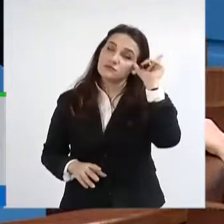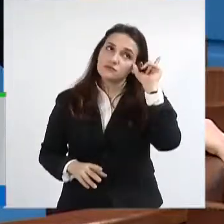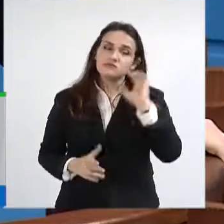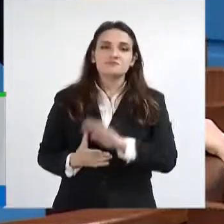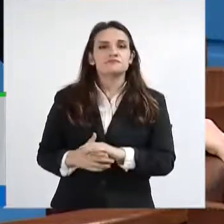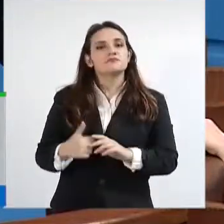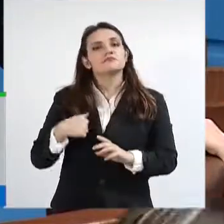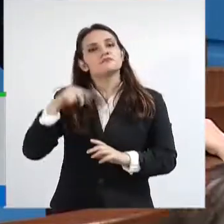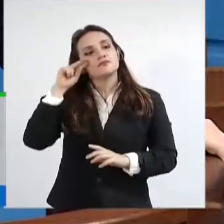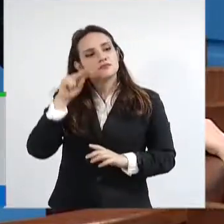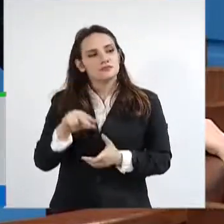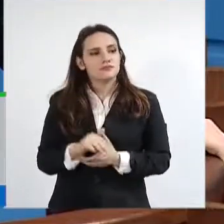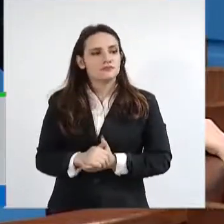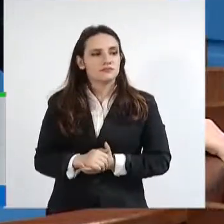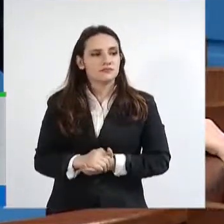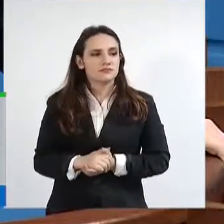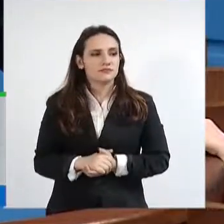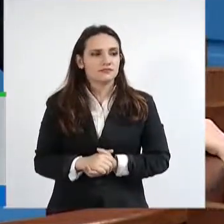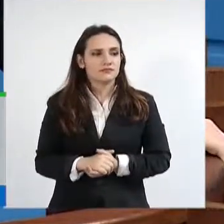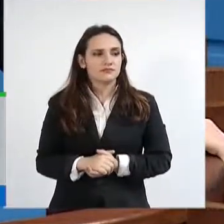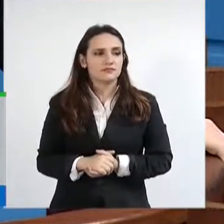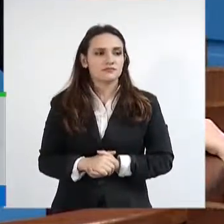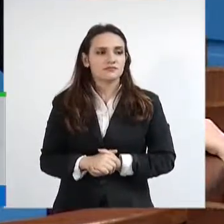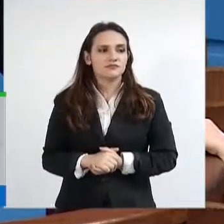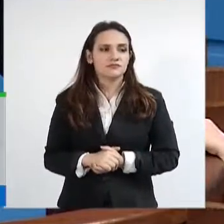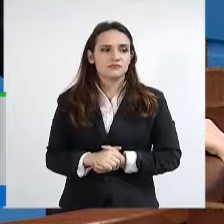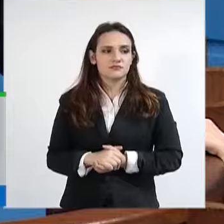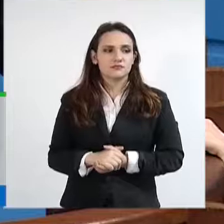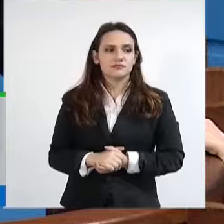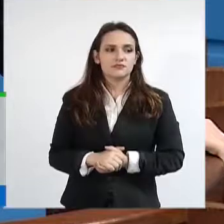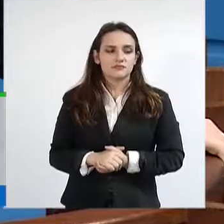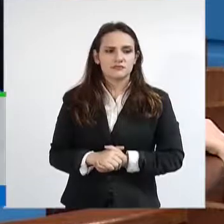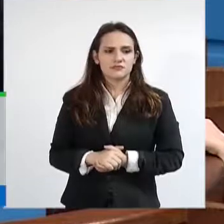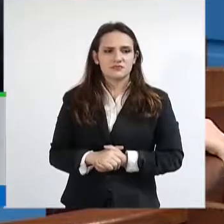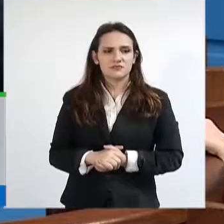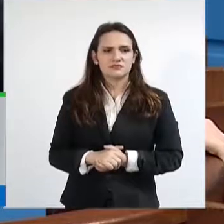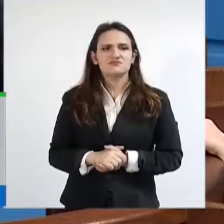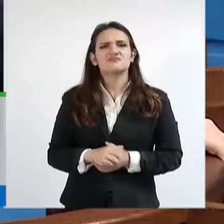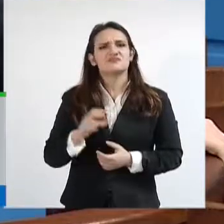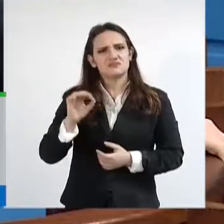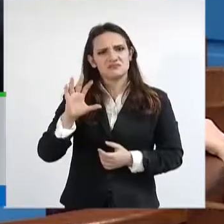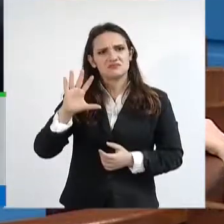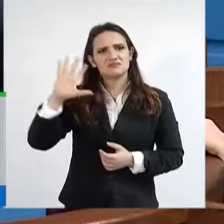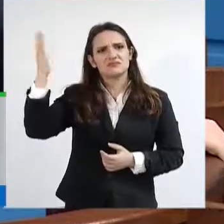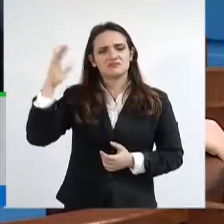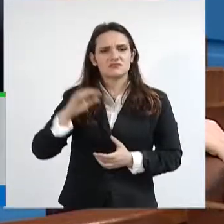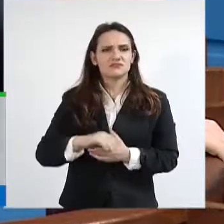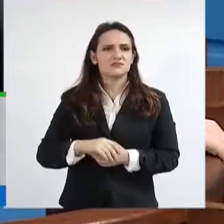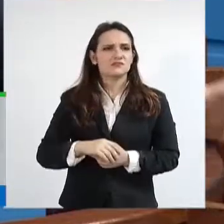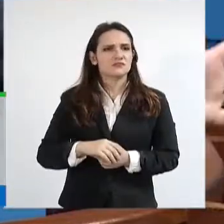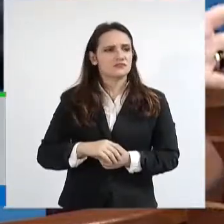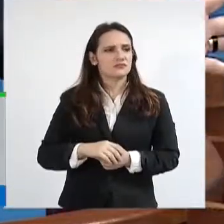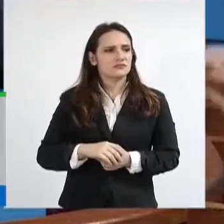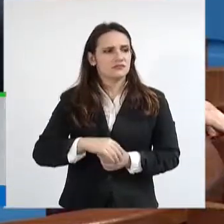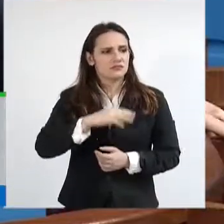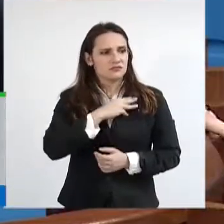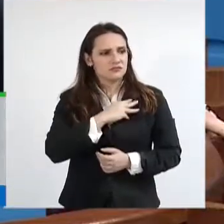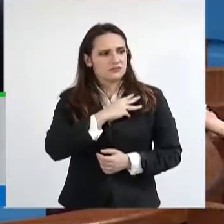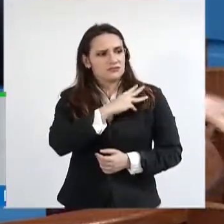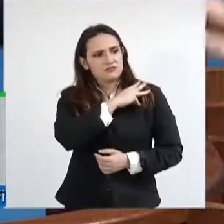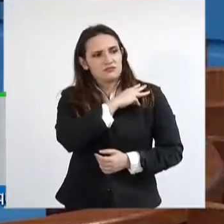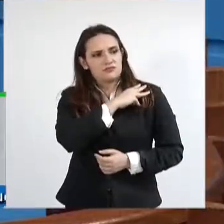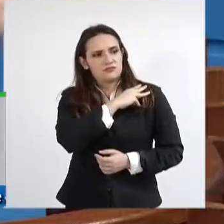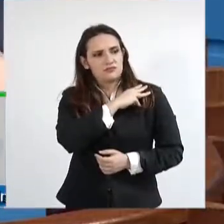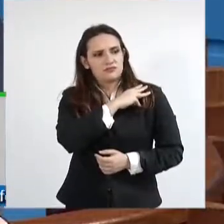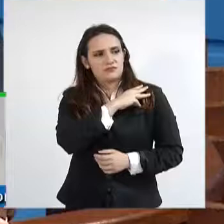a uma intervenção sofrível do ministro da Educação no Congresso Nacional.